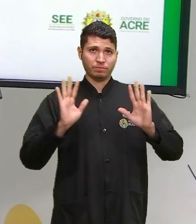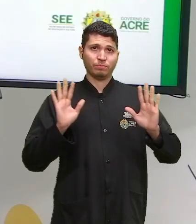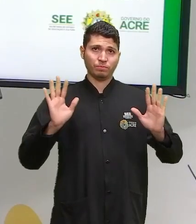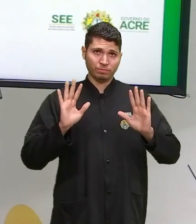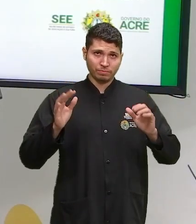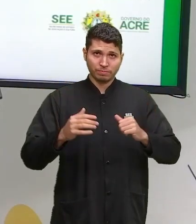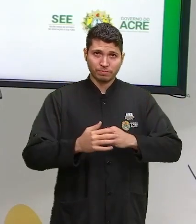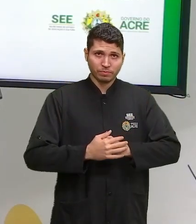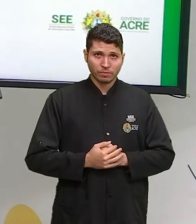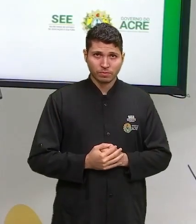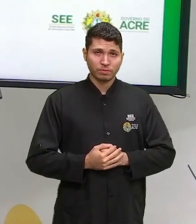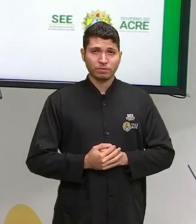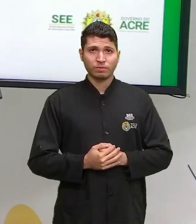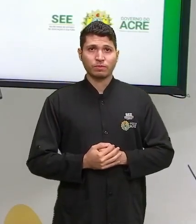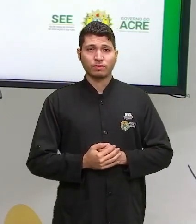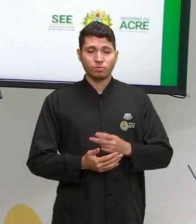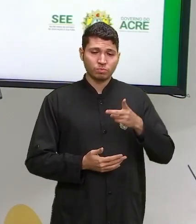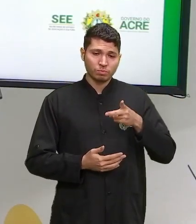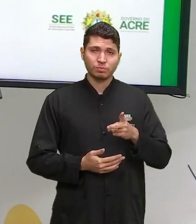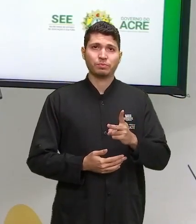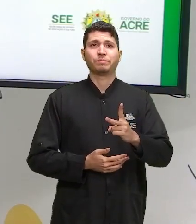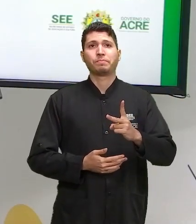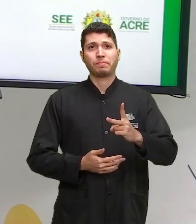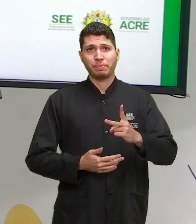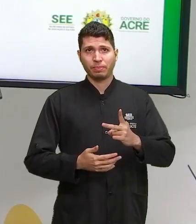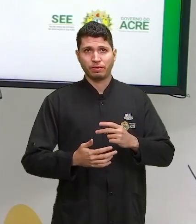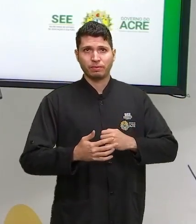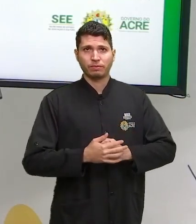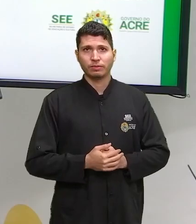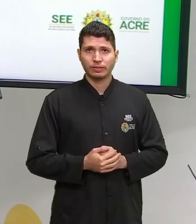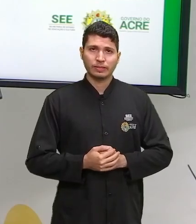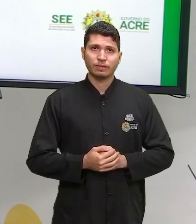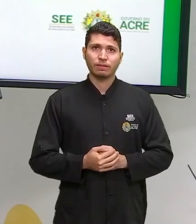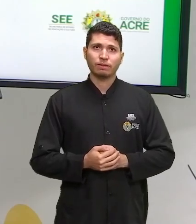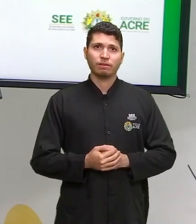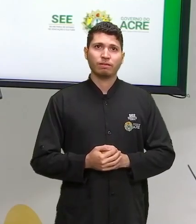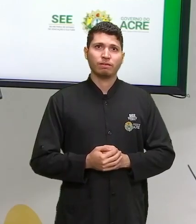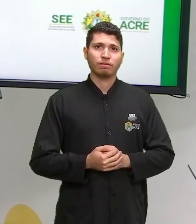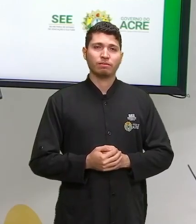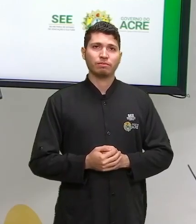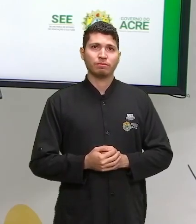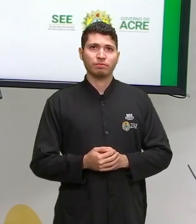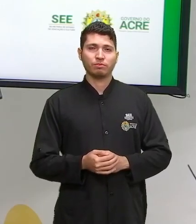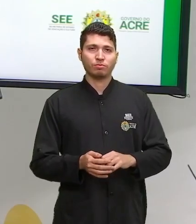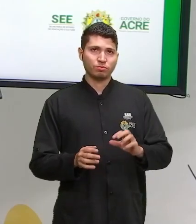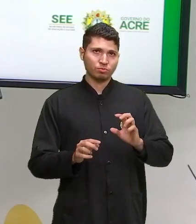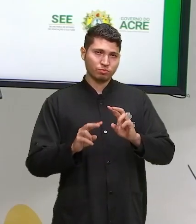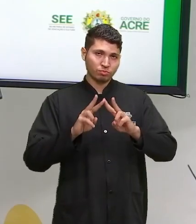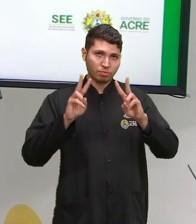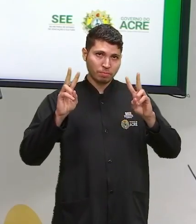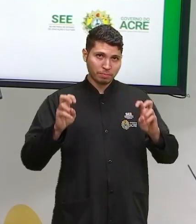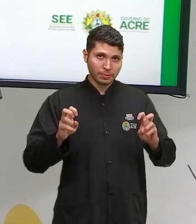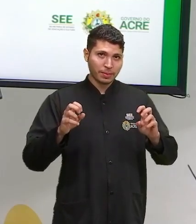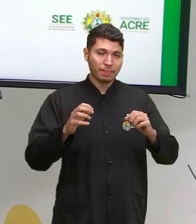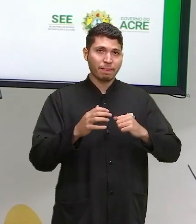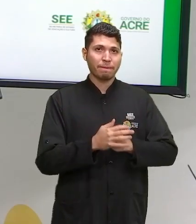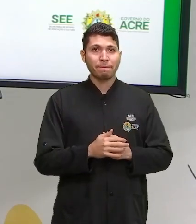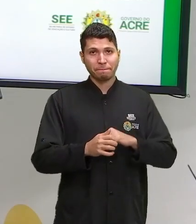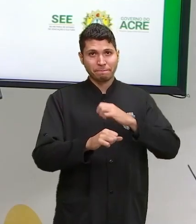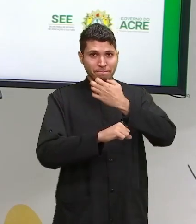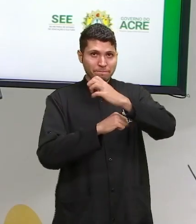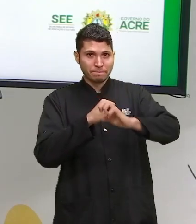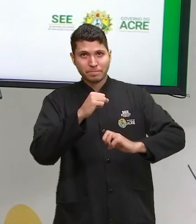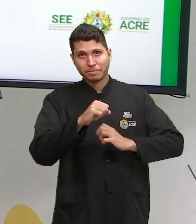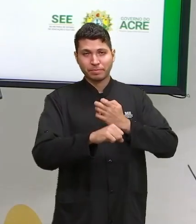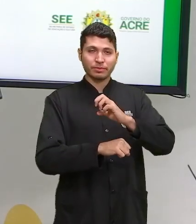pessoal! Pessoal, daremos continuidade agora utilizando a resolução de questões envolvendo a eletrodinâmica. E vamos